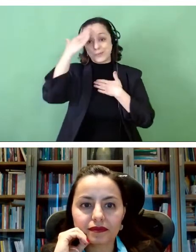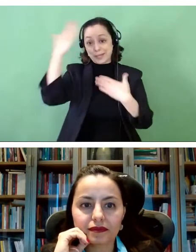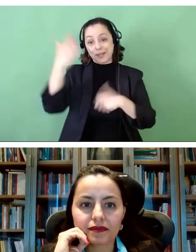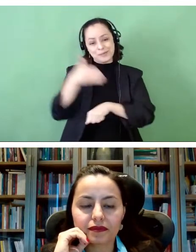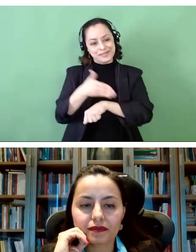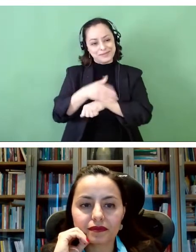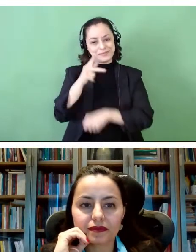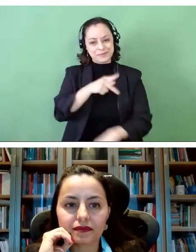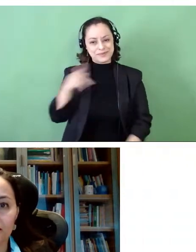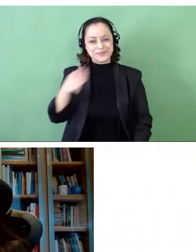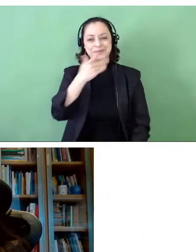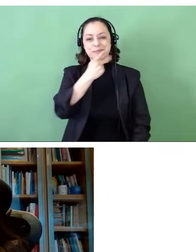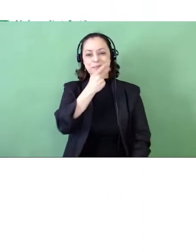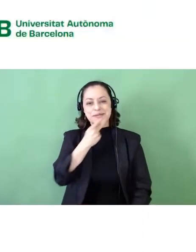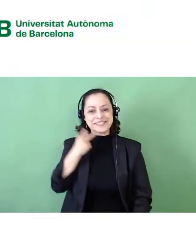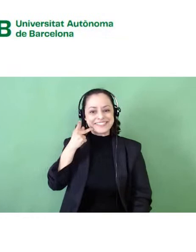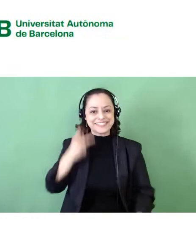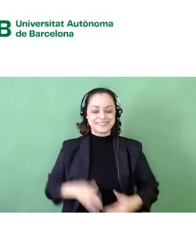participação.